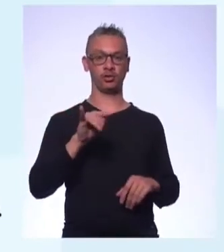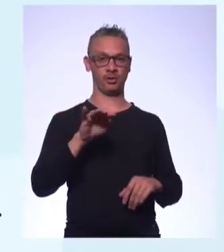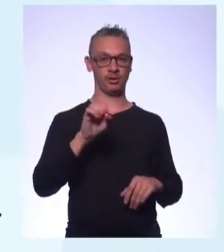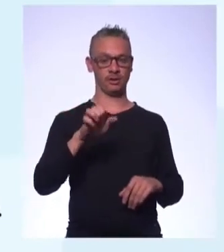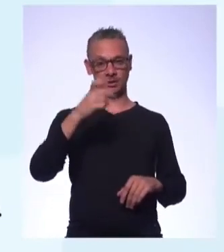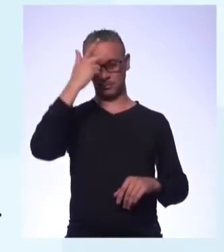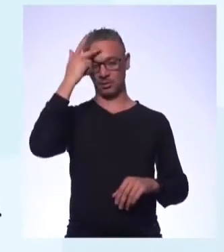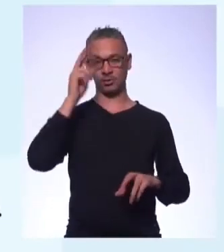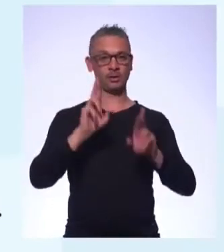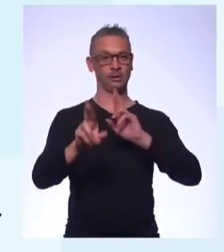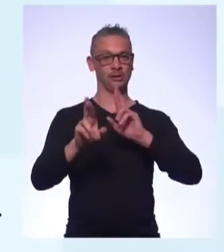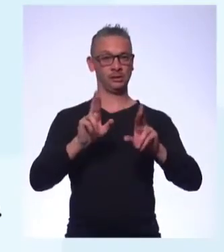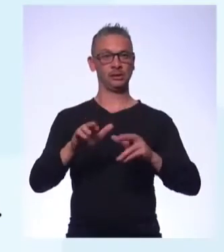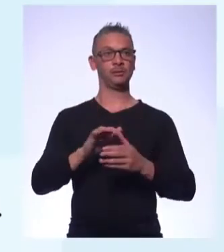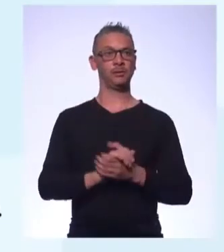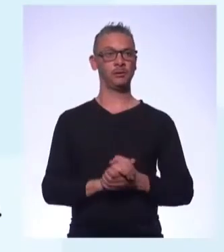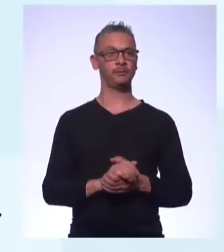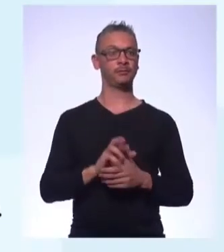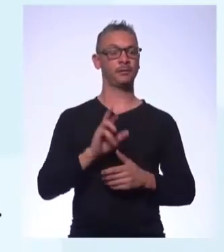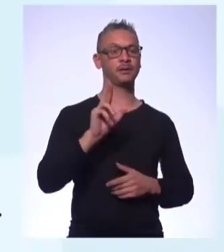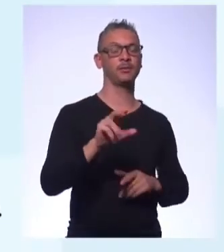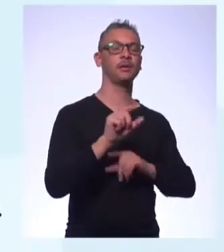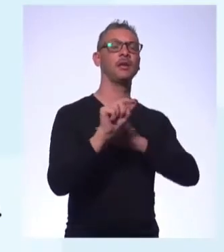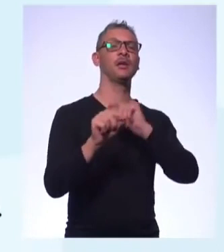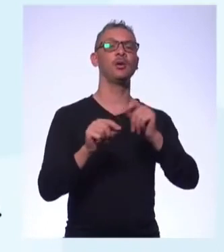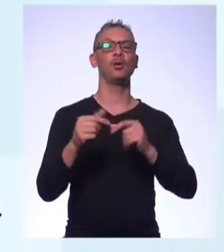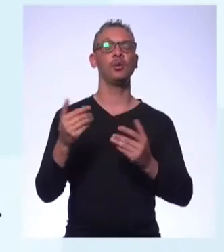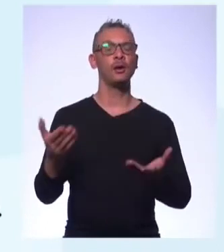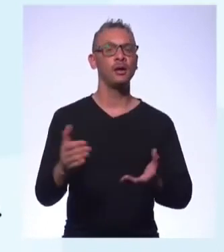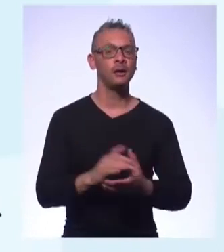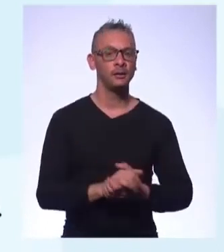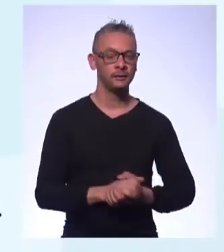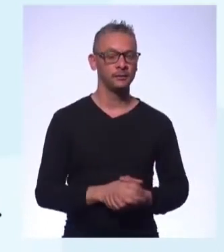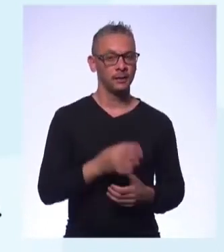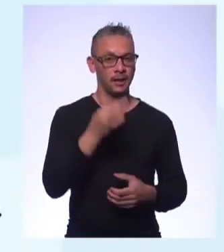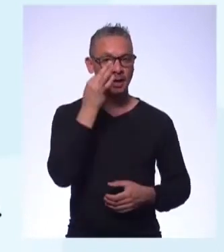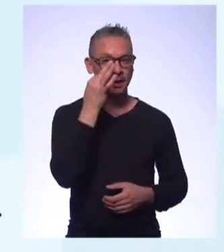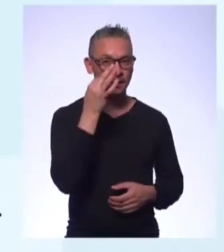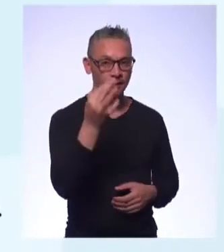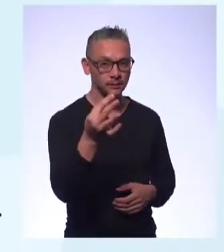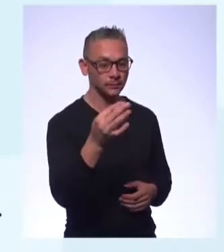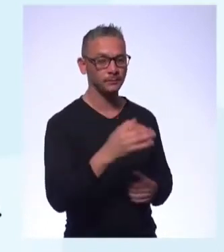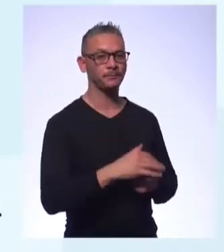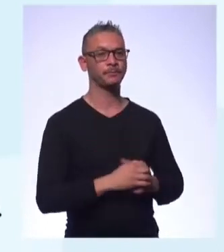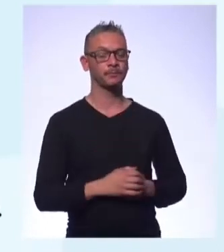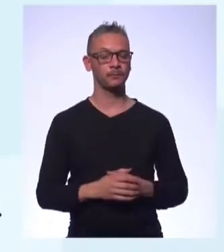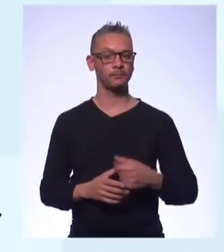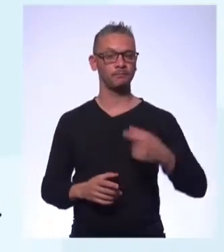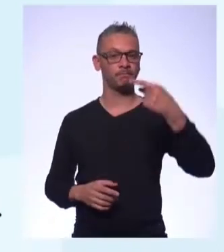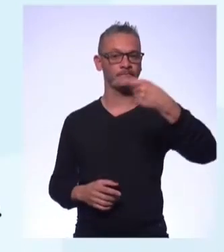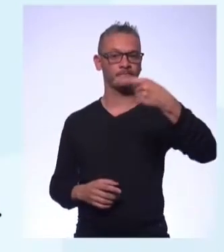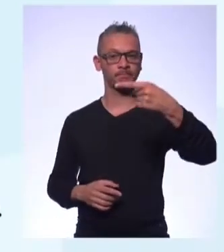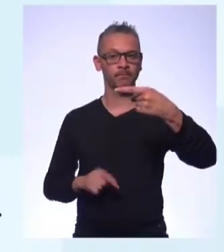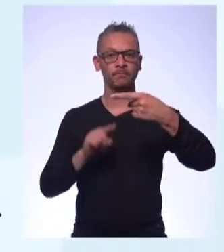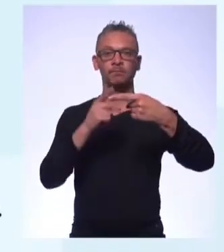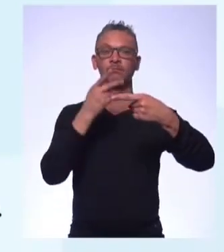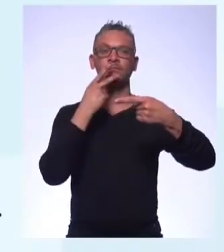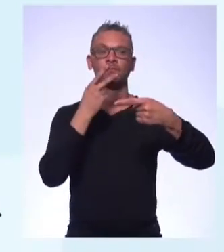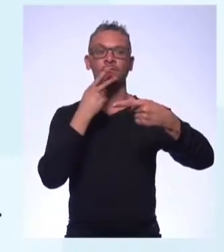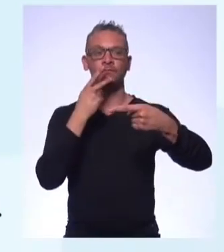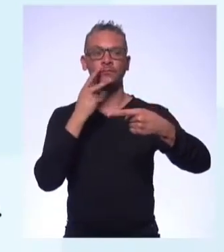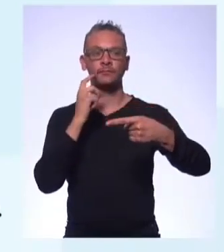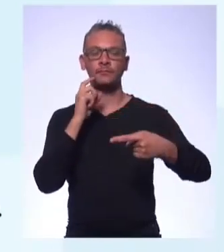Metáfora, 2 antítese. Mas aí eu vou responder no ar para você enquanto tá na tela. Sim. Presta atenção aí. Na primeira, quando a gente fala